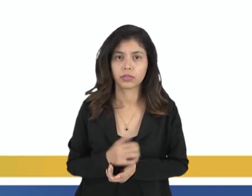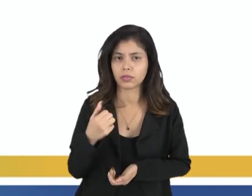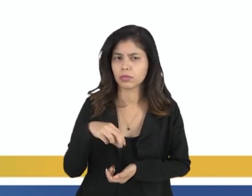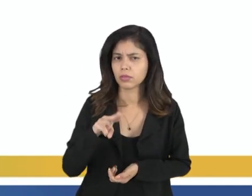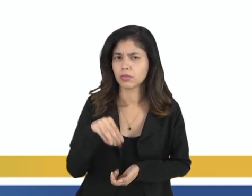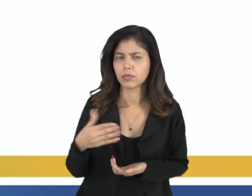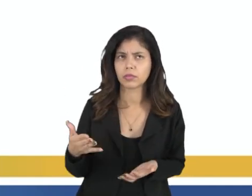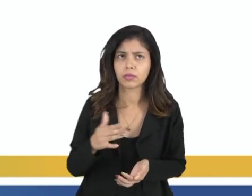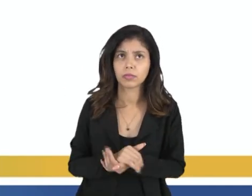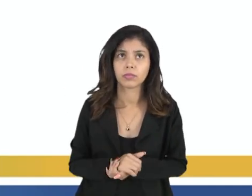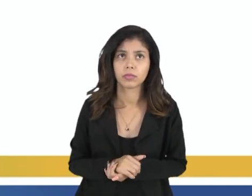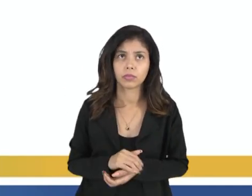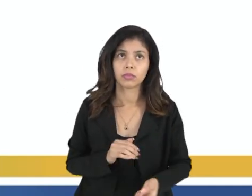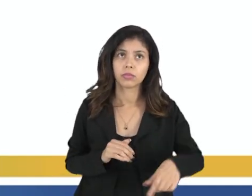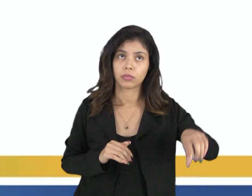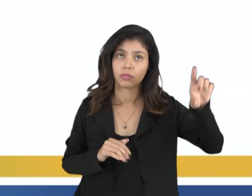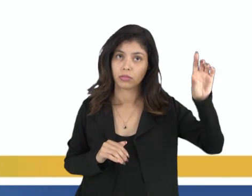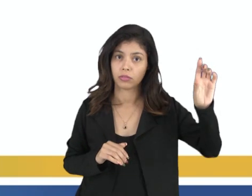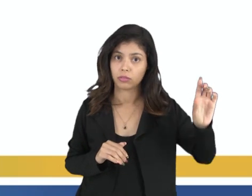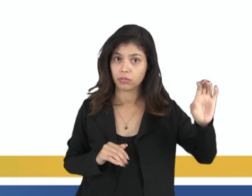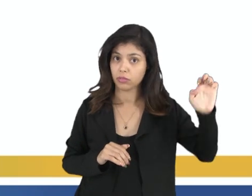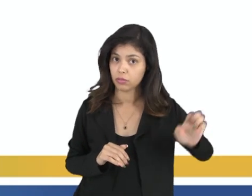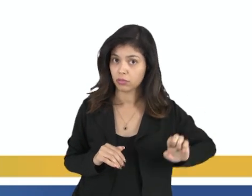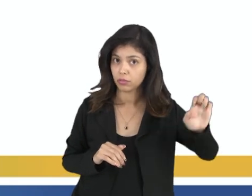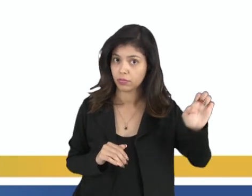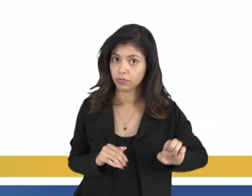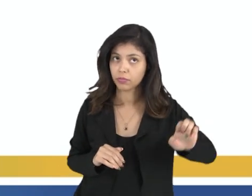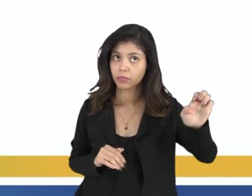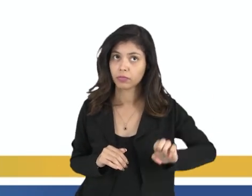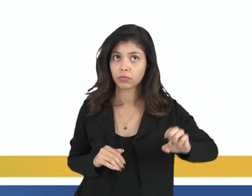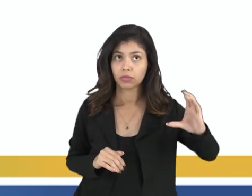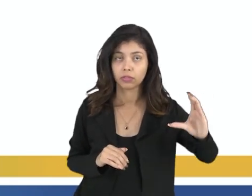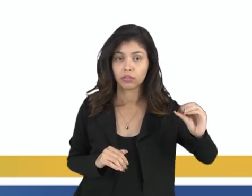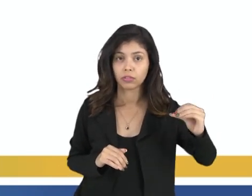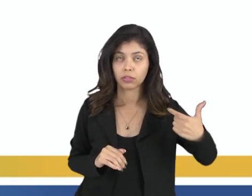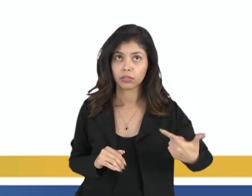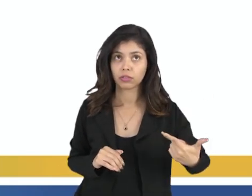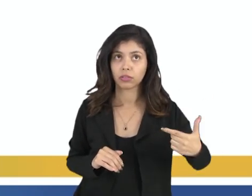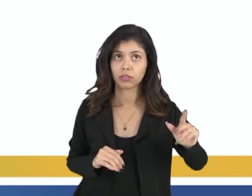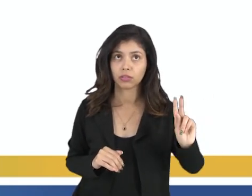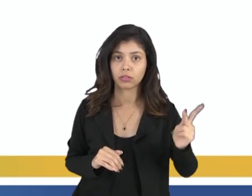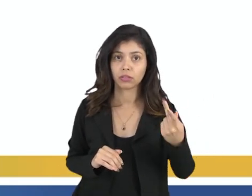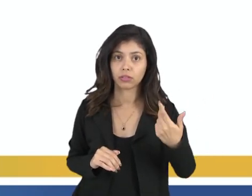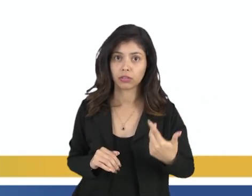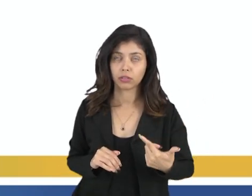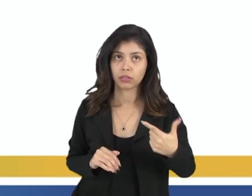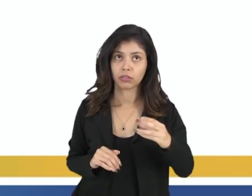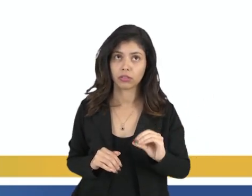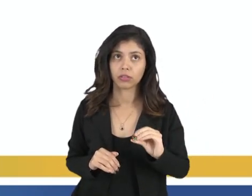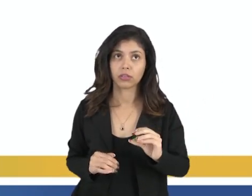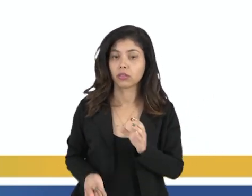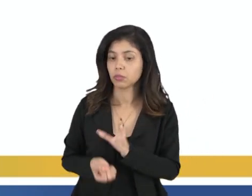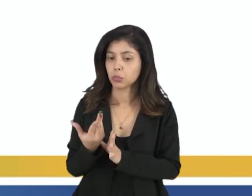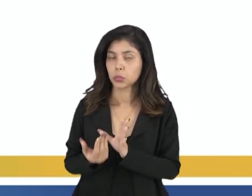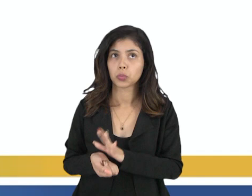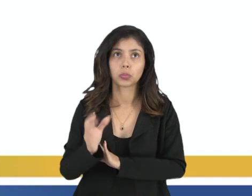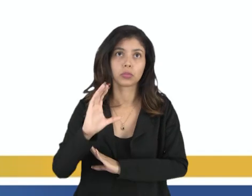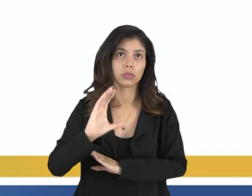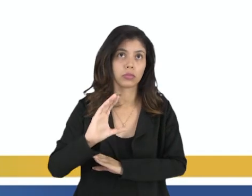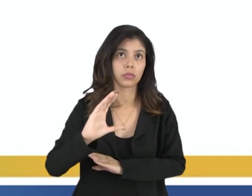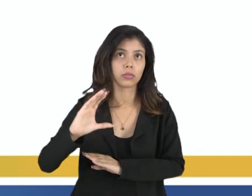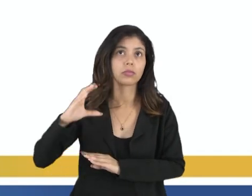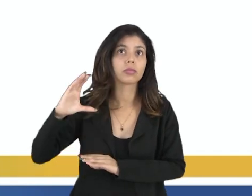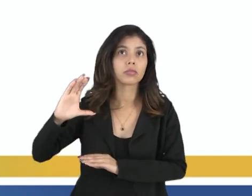os reagentes? Sempre no primeiro membro, então nós temos aqui o CO e a água. E o produto, nós temos aqui a